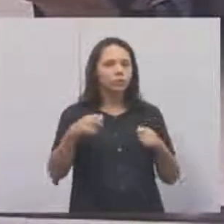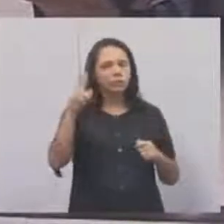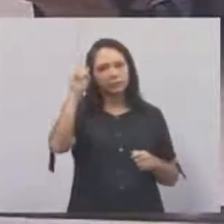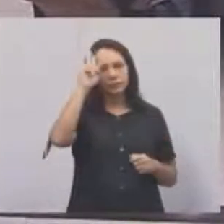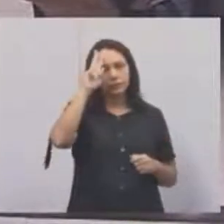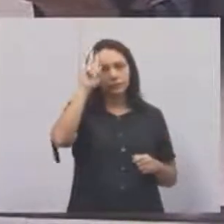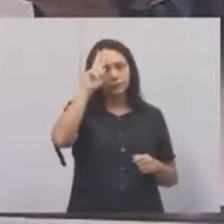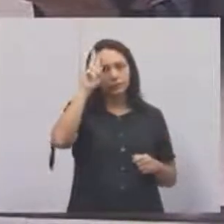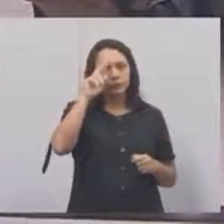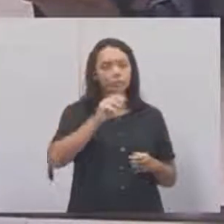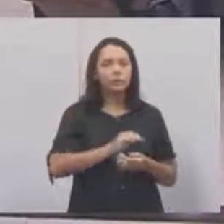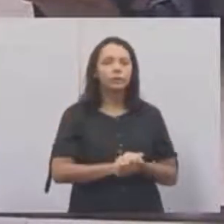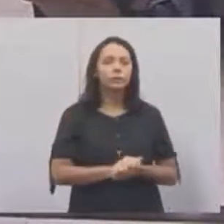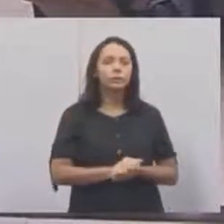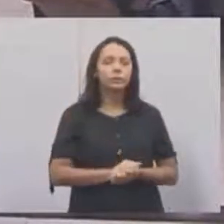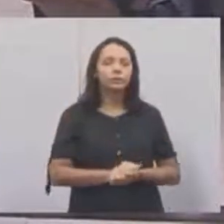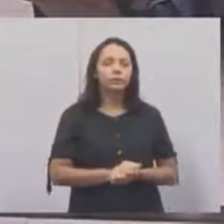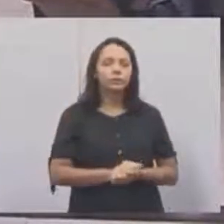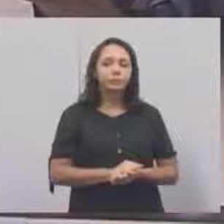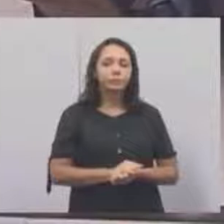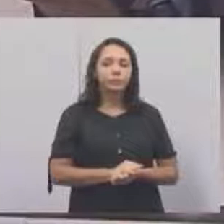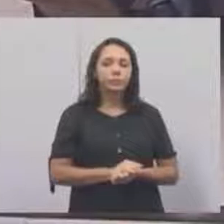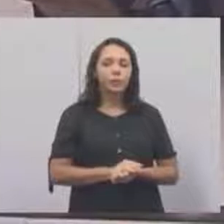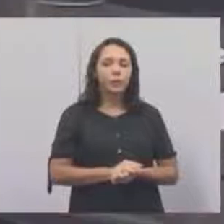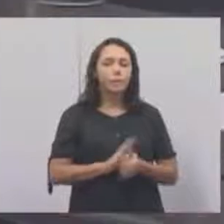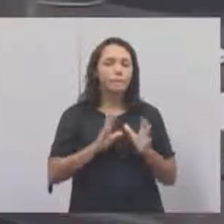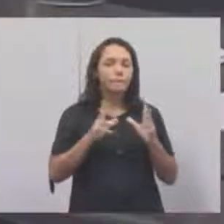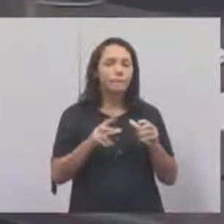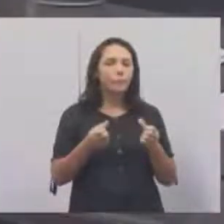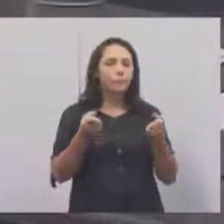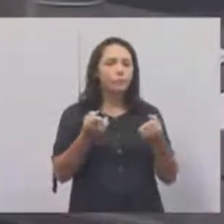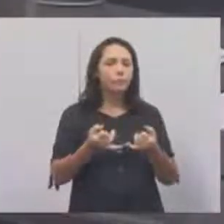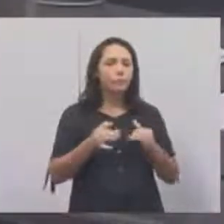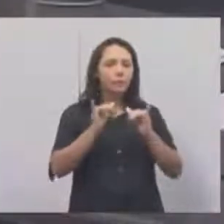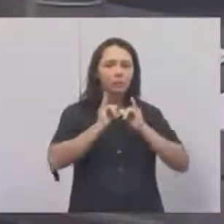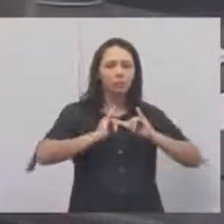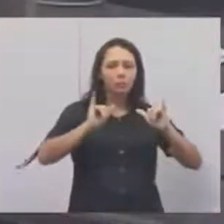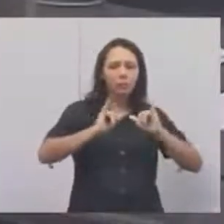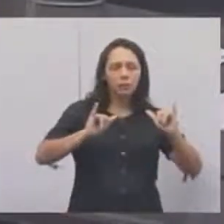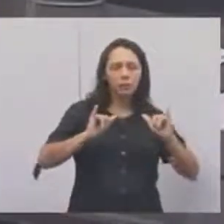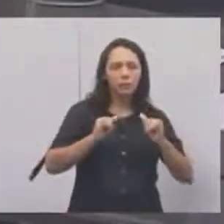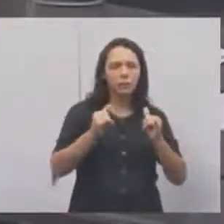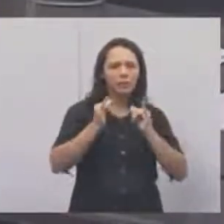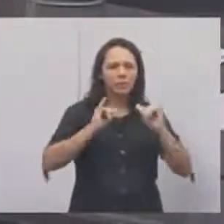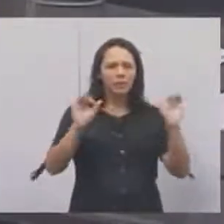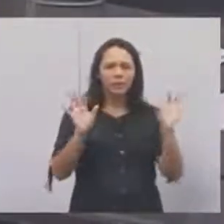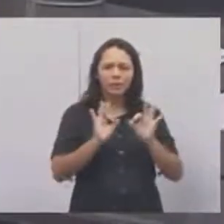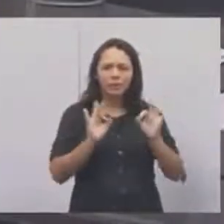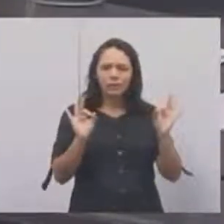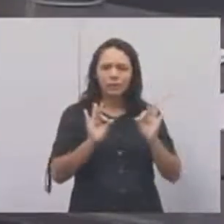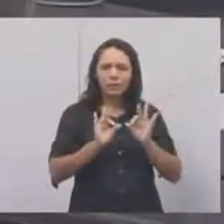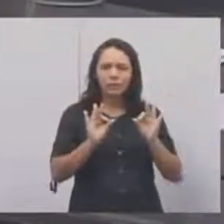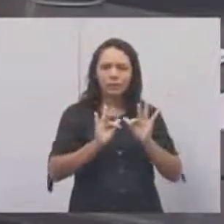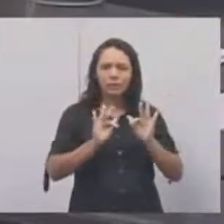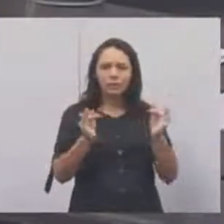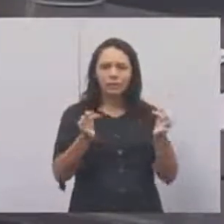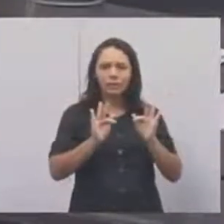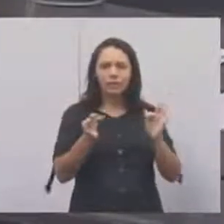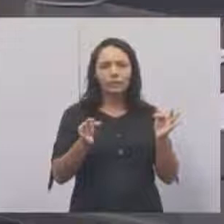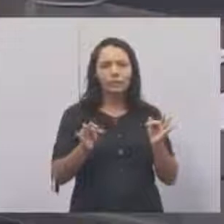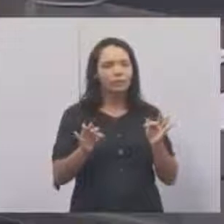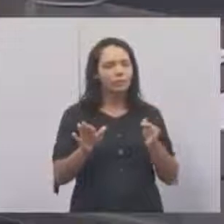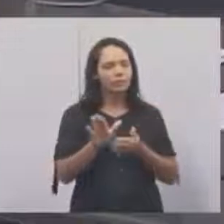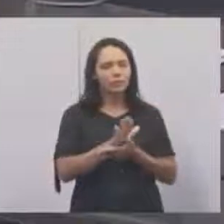princípio constitucional. Muito se falou aqui da publicidade, mas não é uma publicidade qualquer. É uma publicidade que